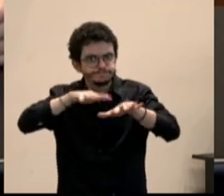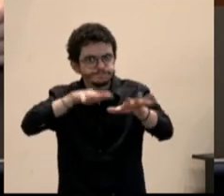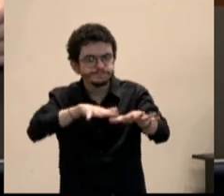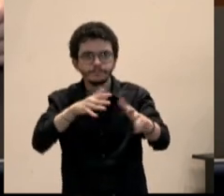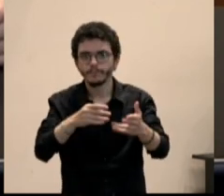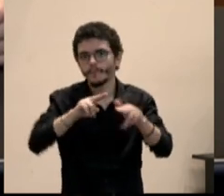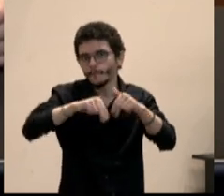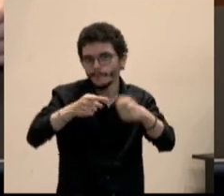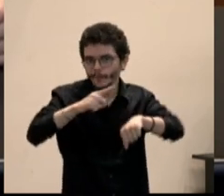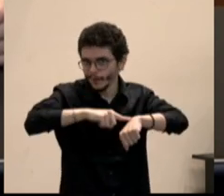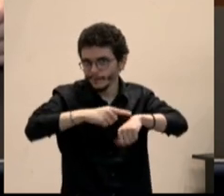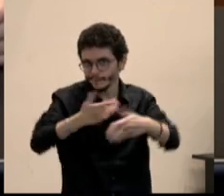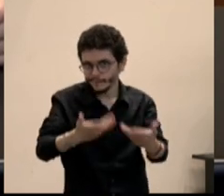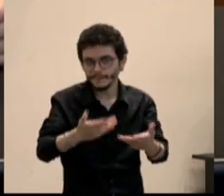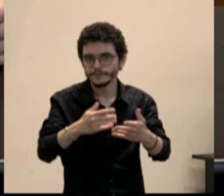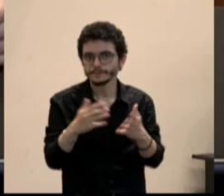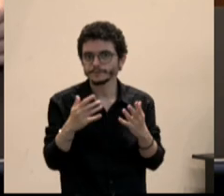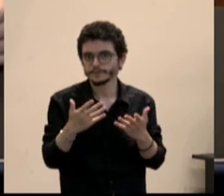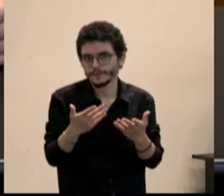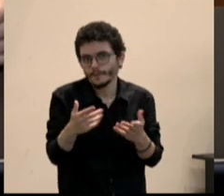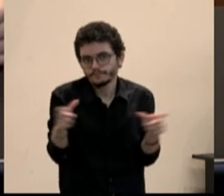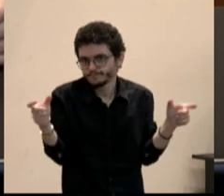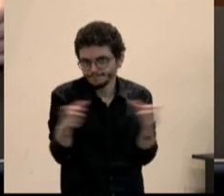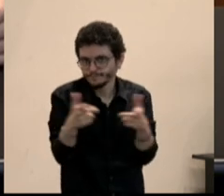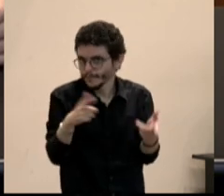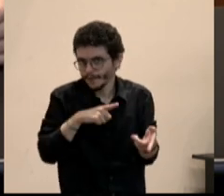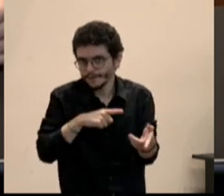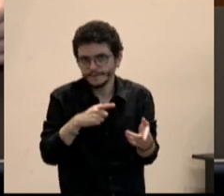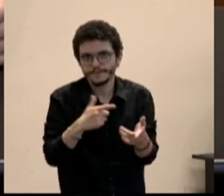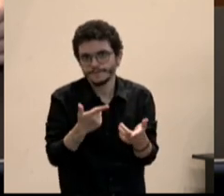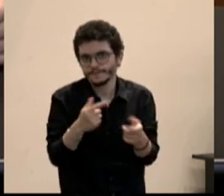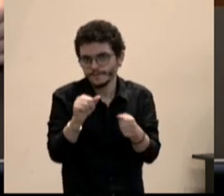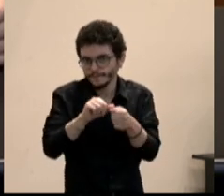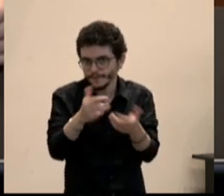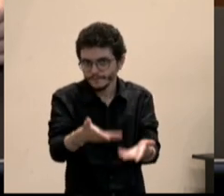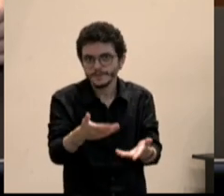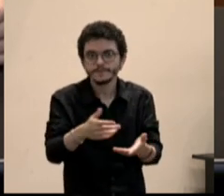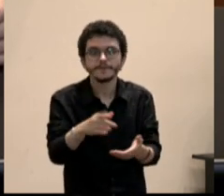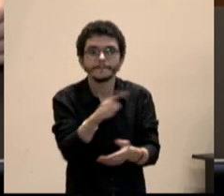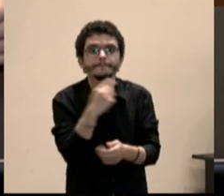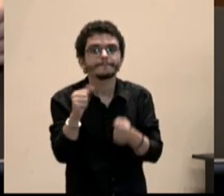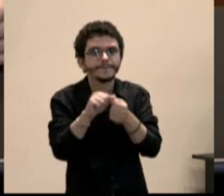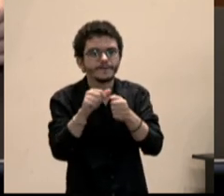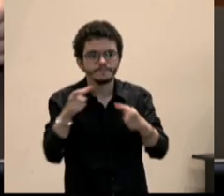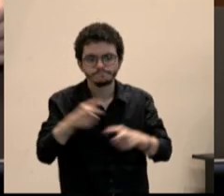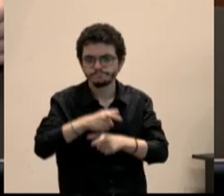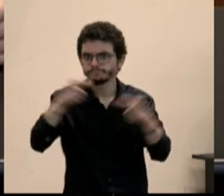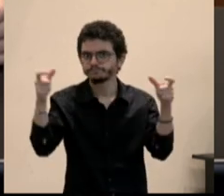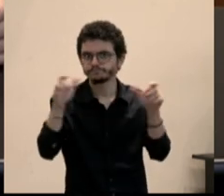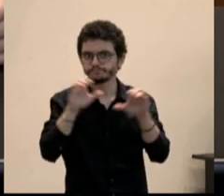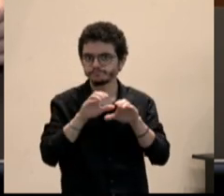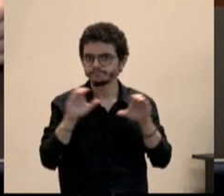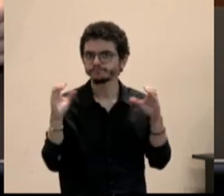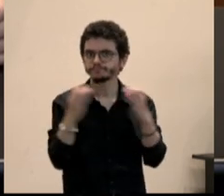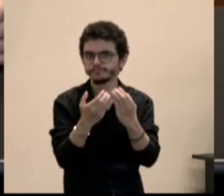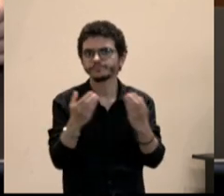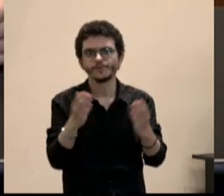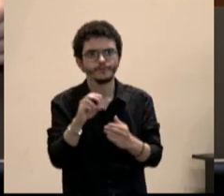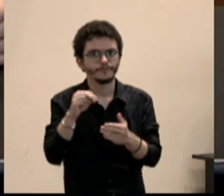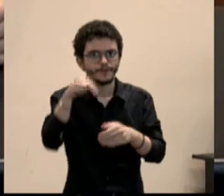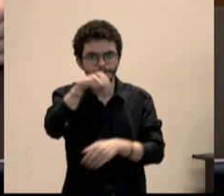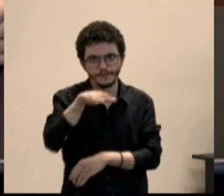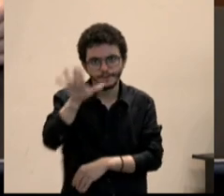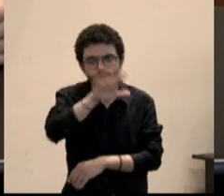tempo exíguo que tivemos para fazer isso, fizemos uma grande conferência nacional, temos um